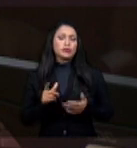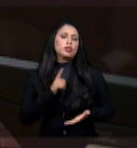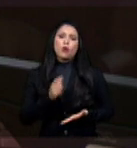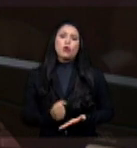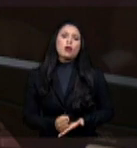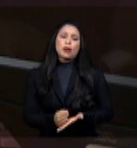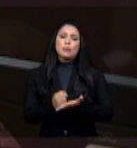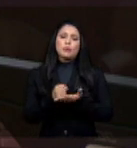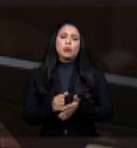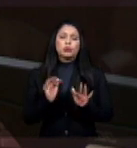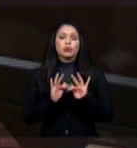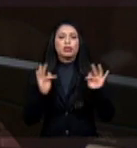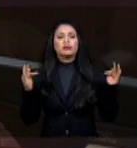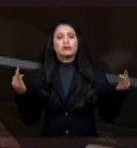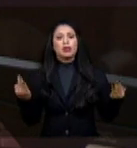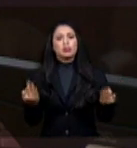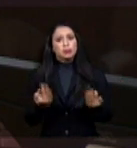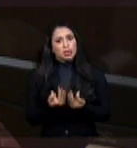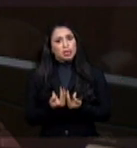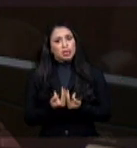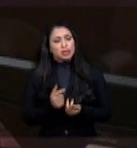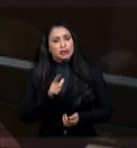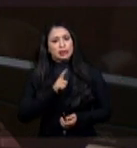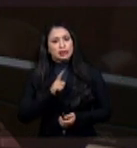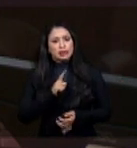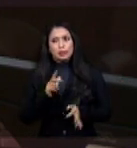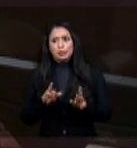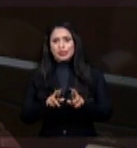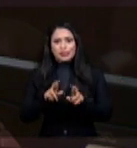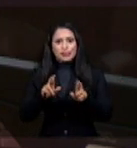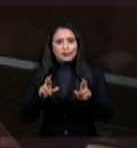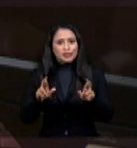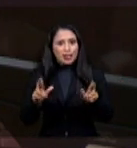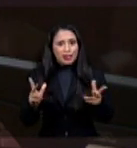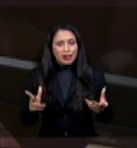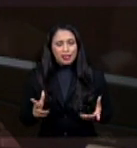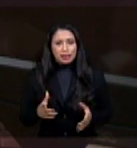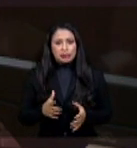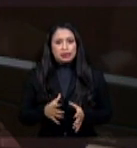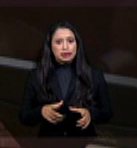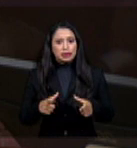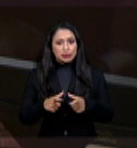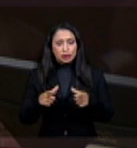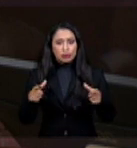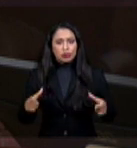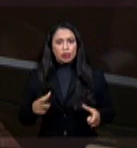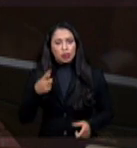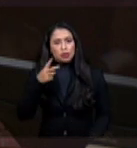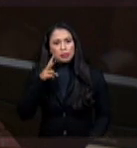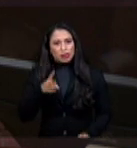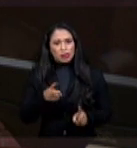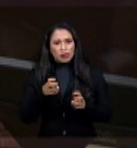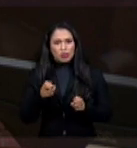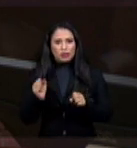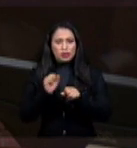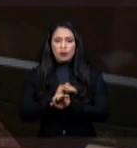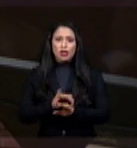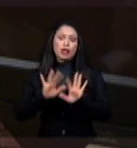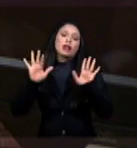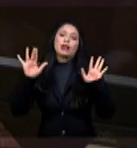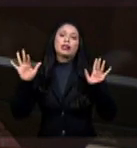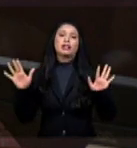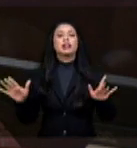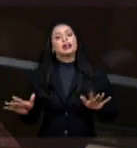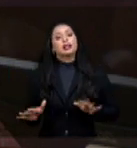família, faz uma diferença gigantesca na recuperação dessas vítimas. Eu consigo ver muito claramente pessoas que eu entrevistei que